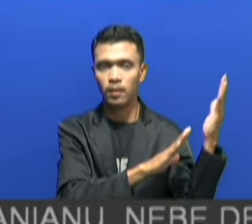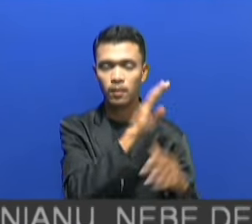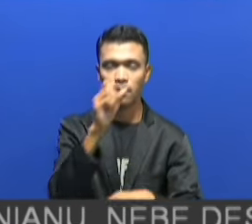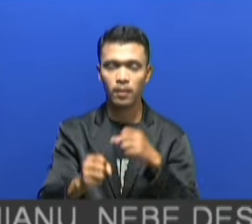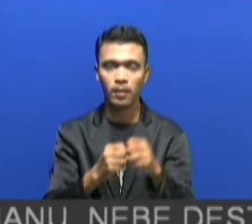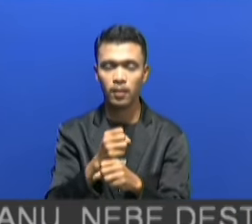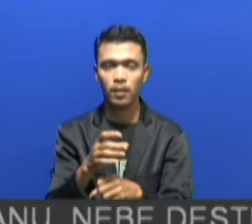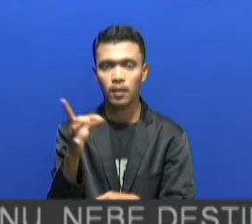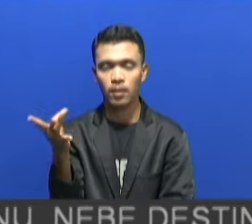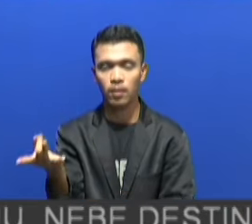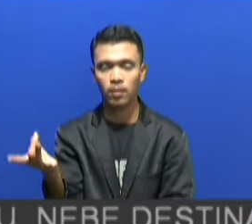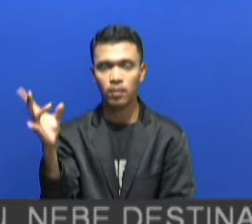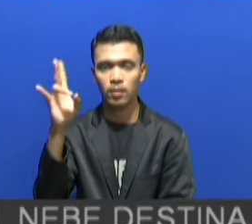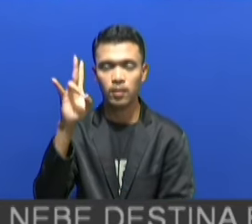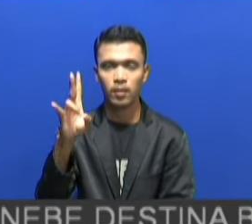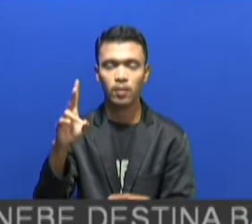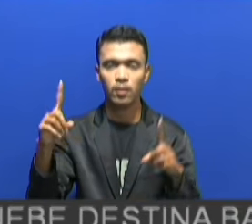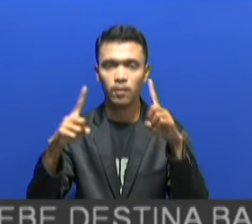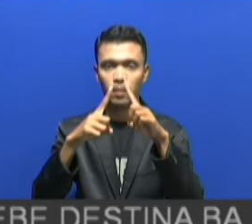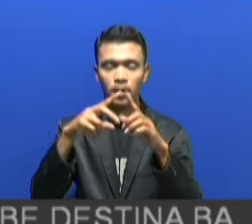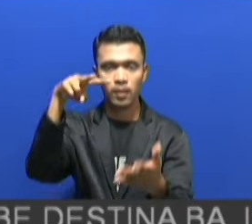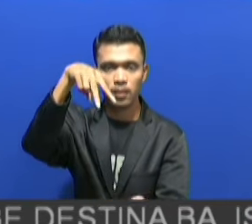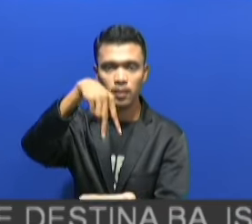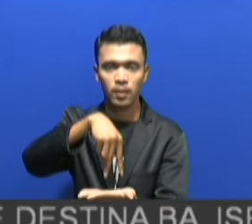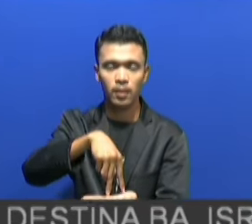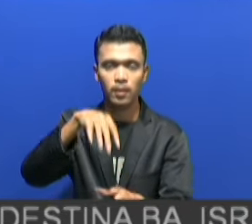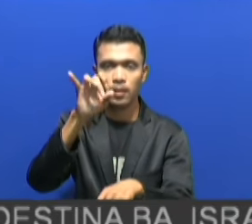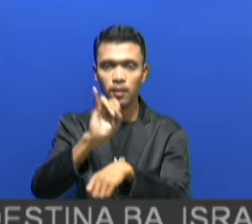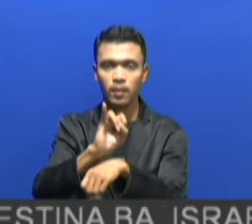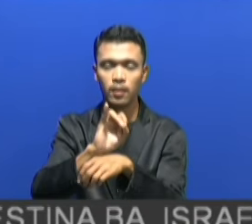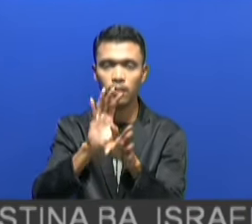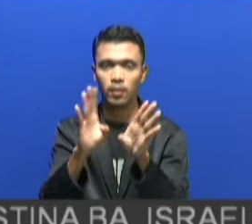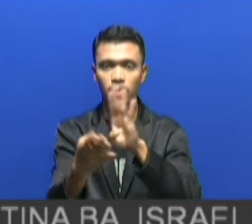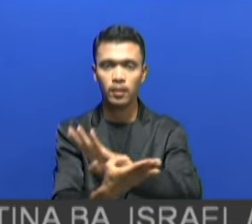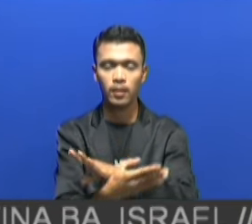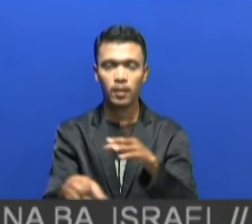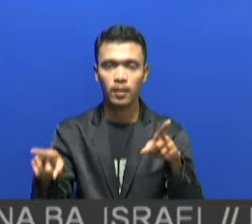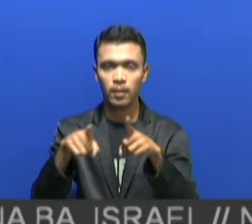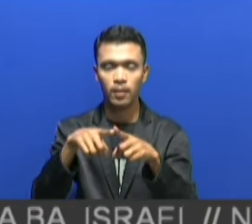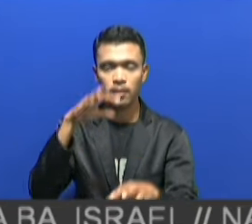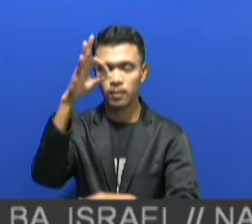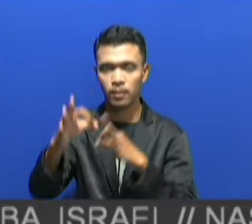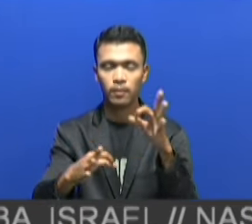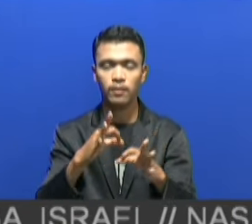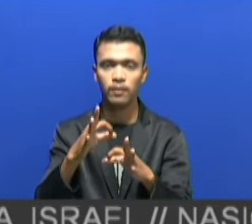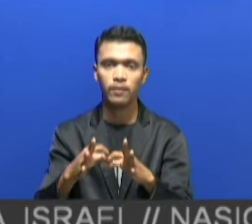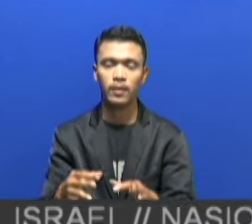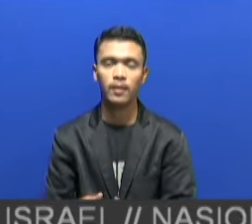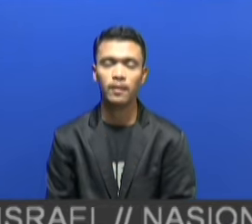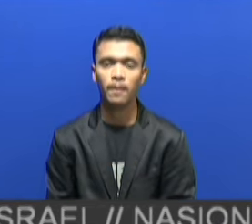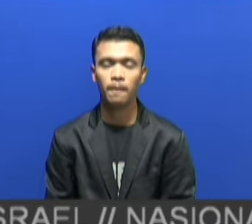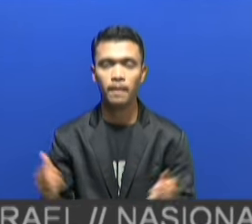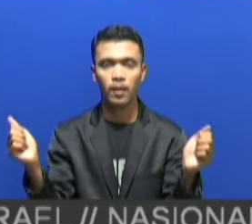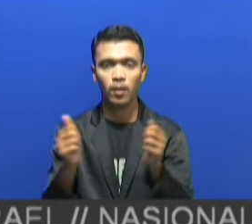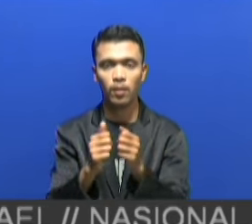recinto menino. Com a distância paróquia da Leme, agora a Bessaia, a esperança, a expectativa, a cabeça. O